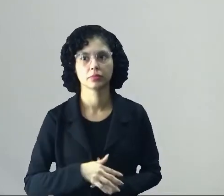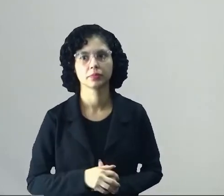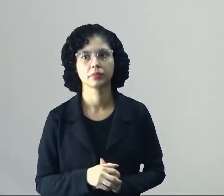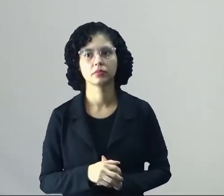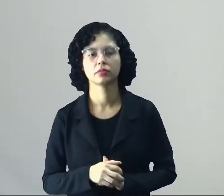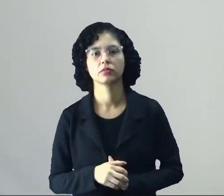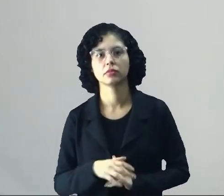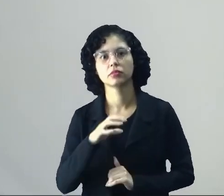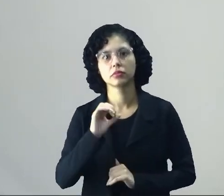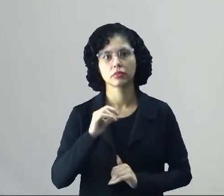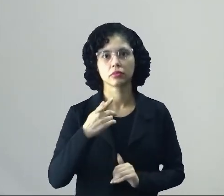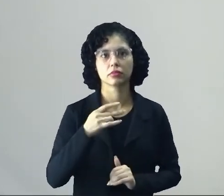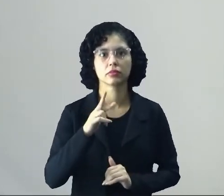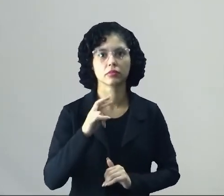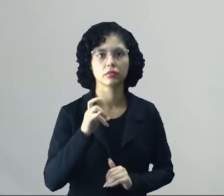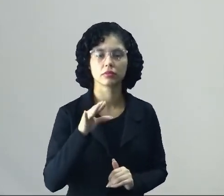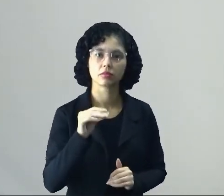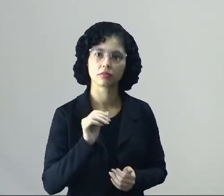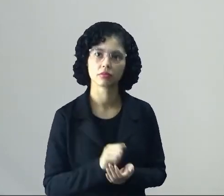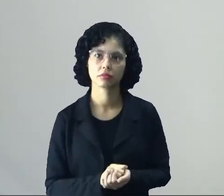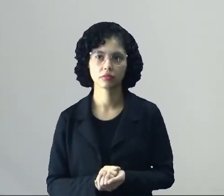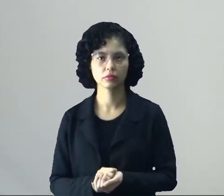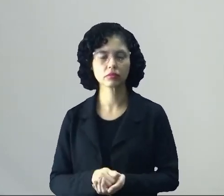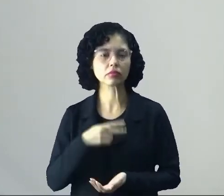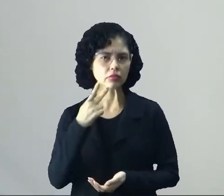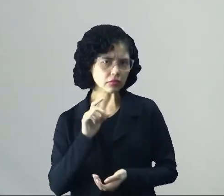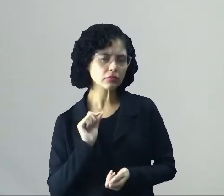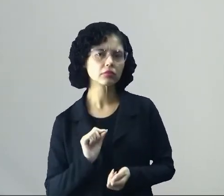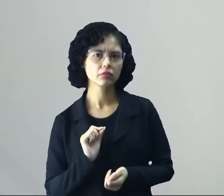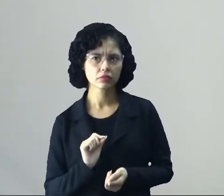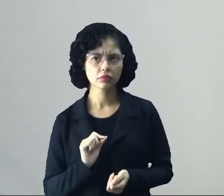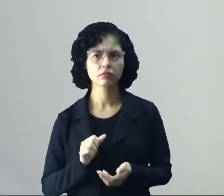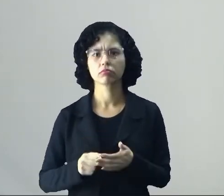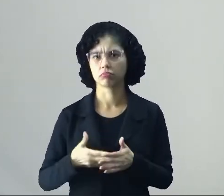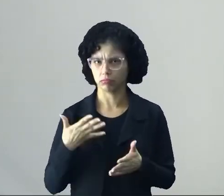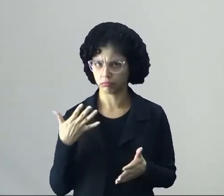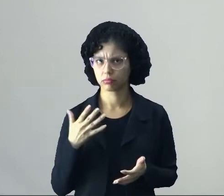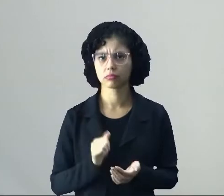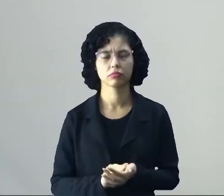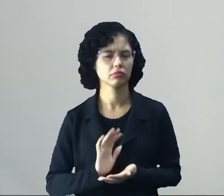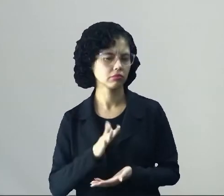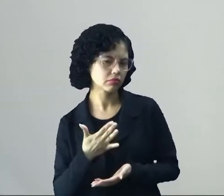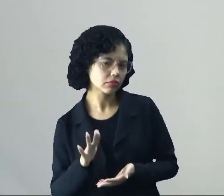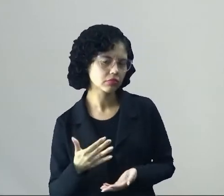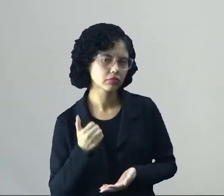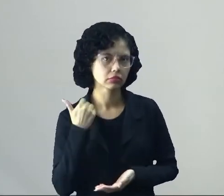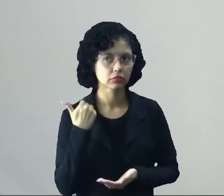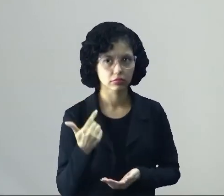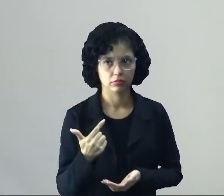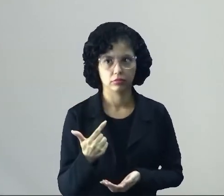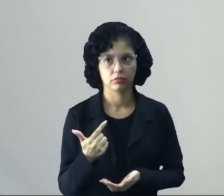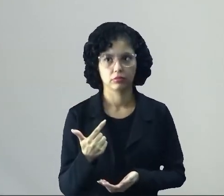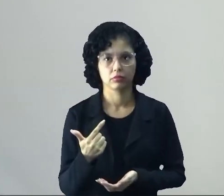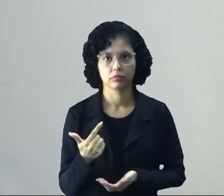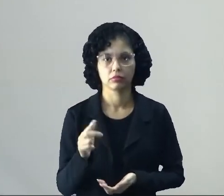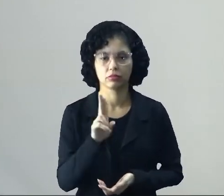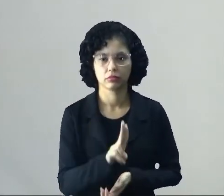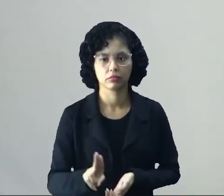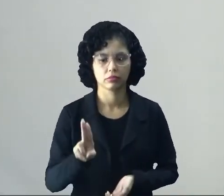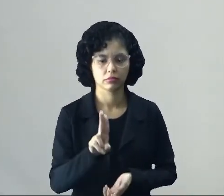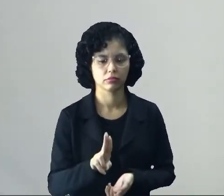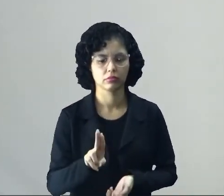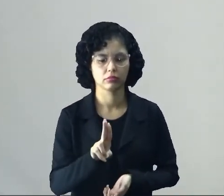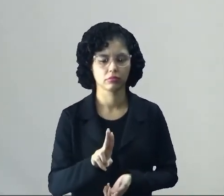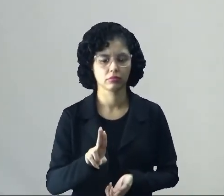o operador argumentativo conta muito, porque já você precisa ter pelo menos 2, utilizar